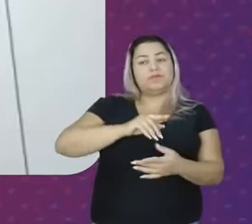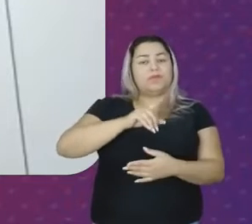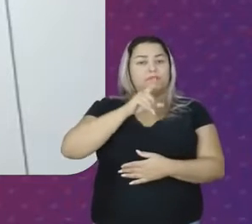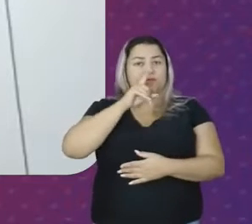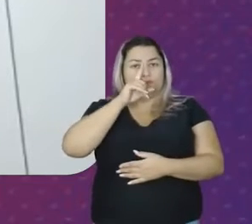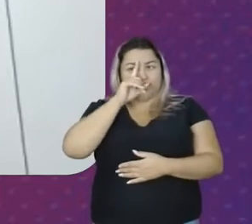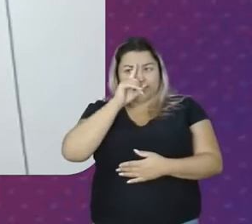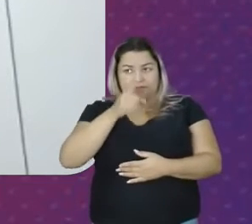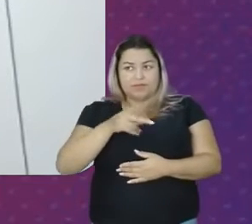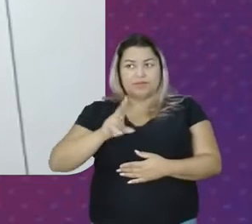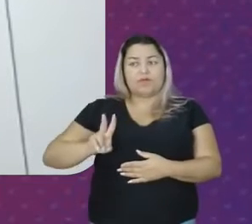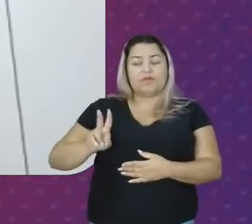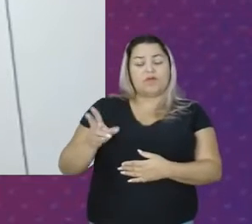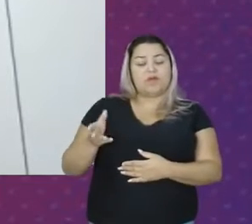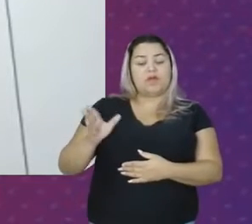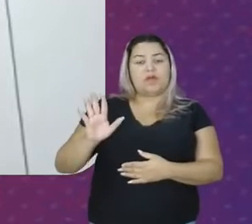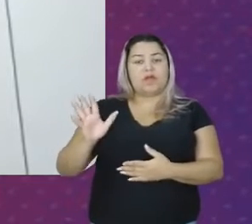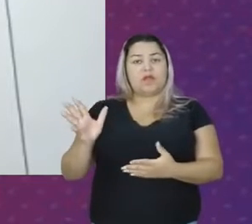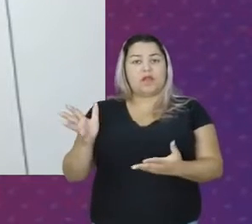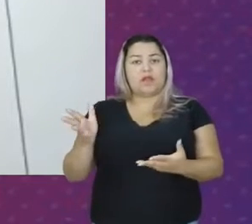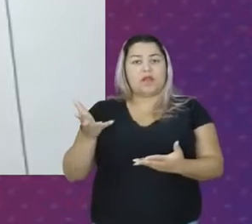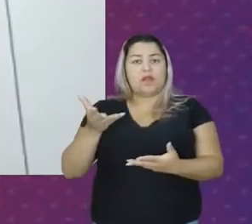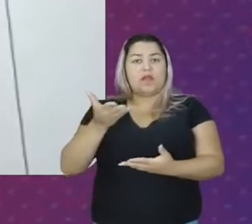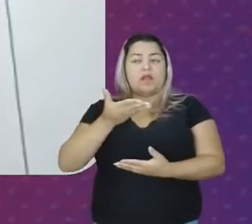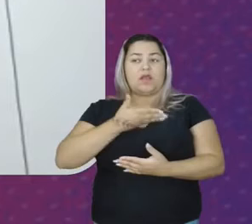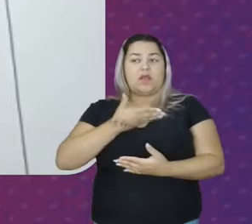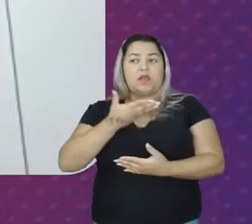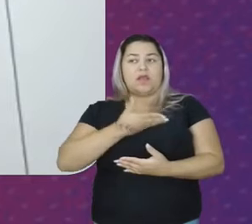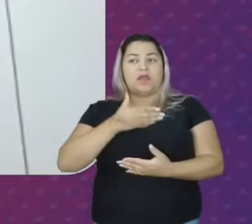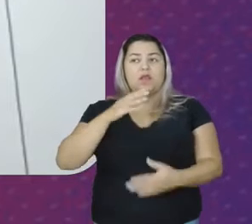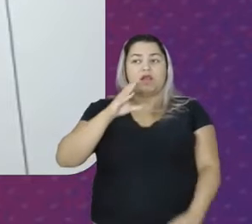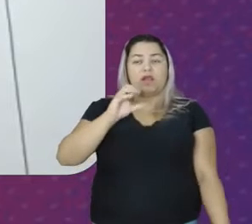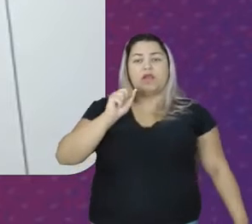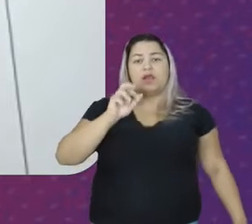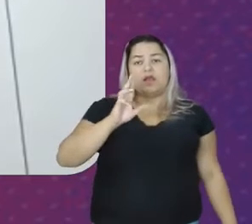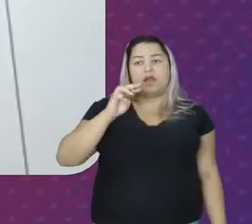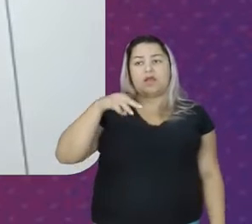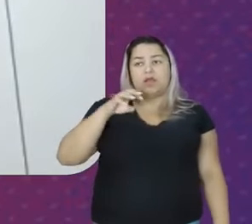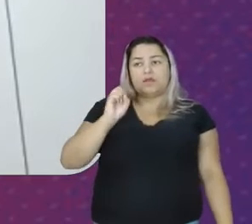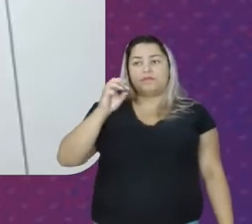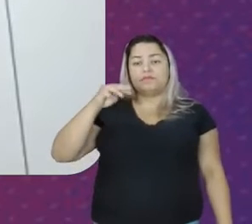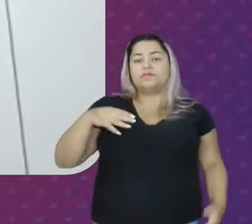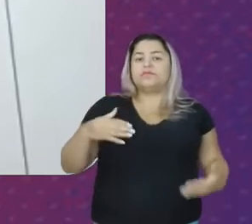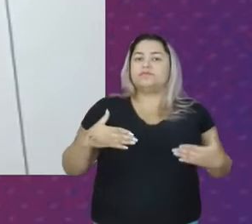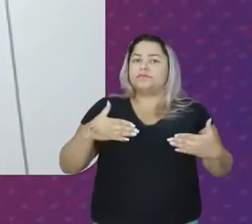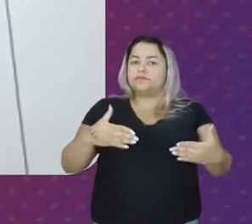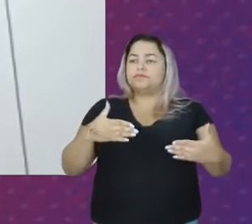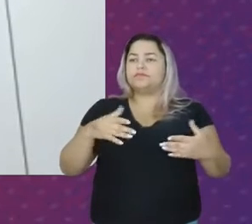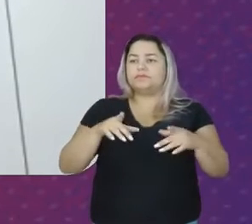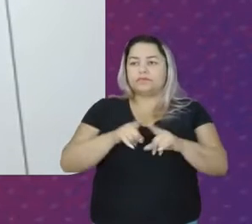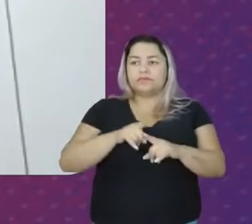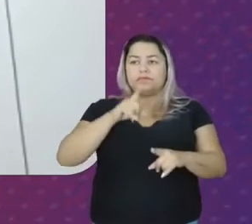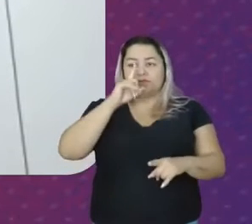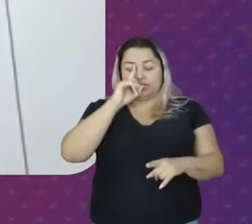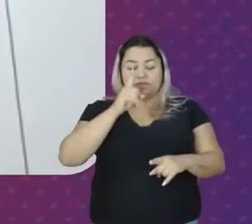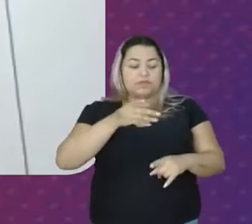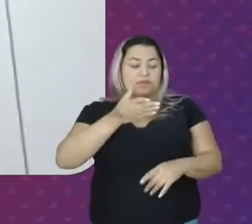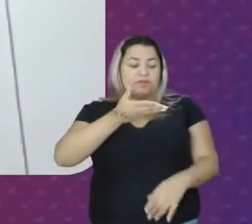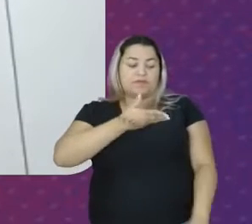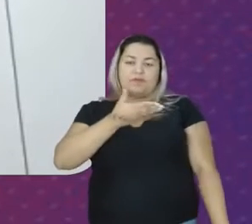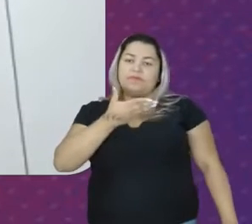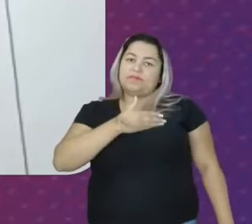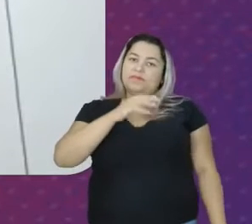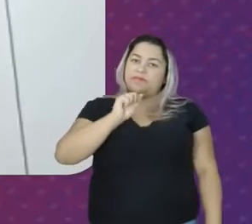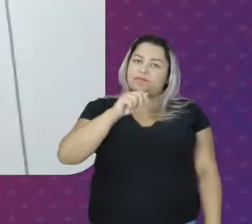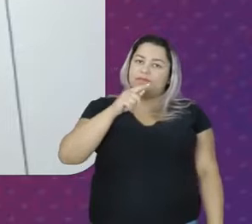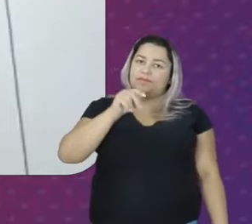pela valorosa companheira Carmen Foro, nesse ministério que é conduzido aí pela combativa companheira também